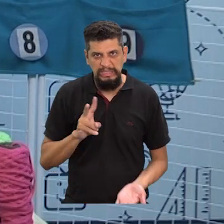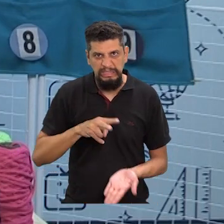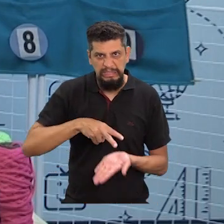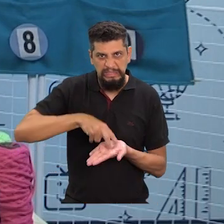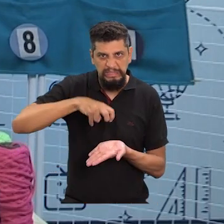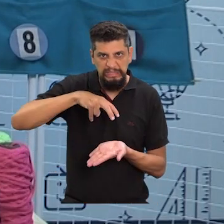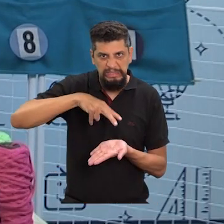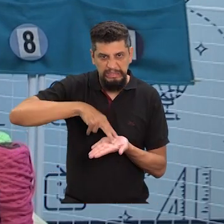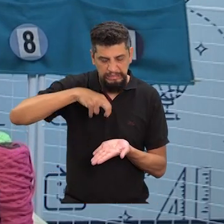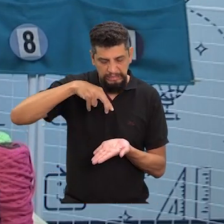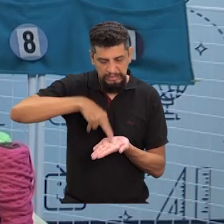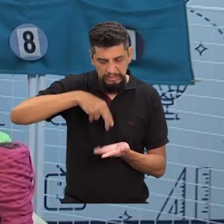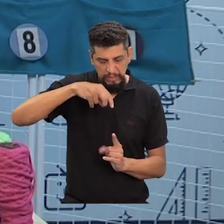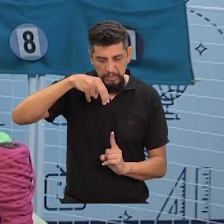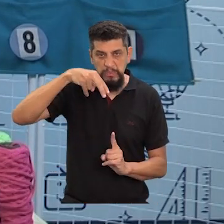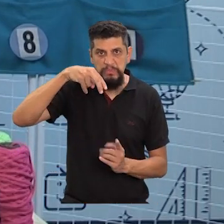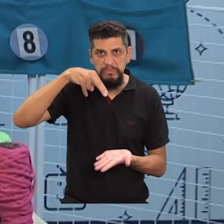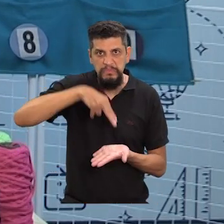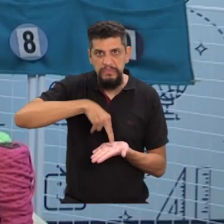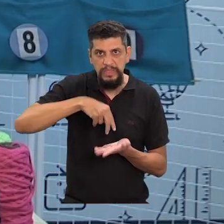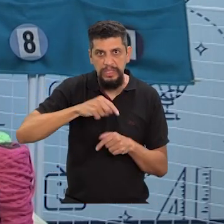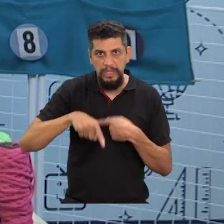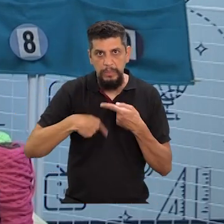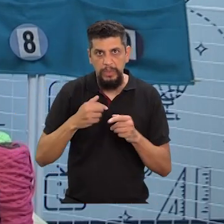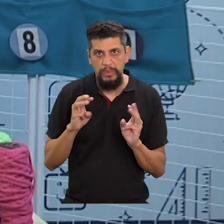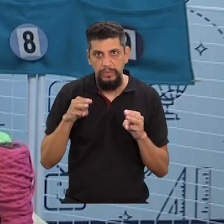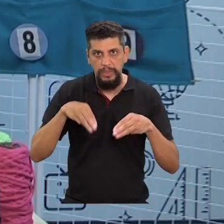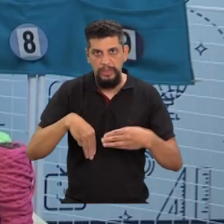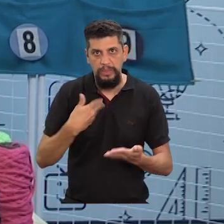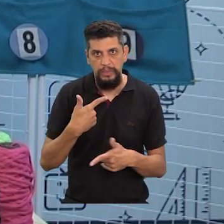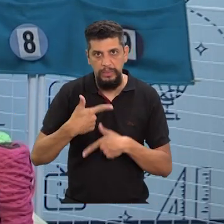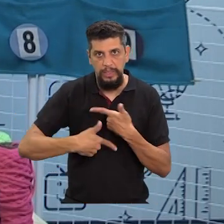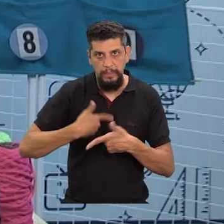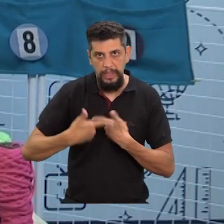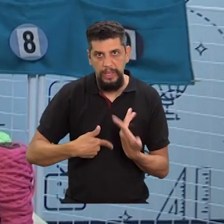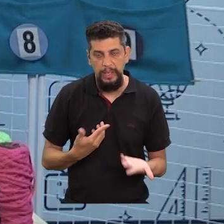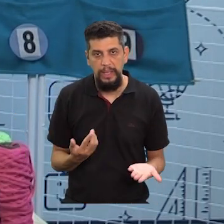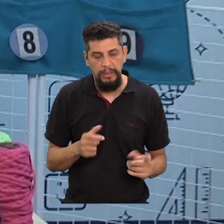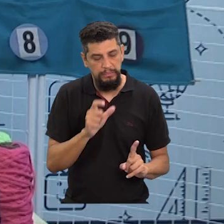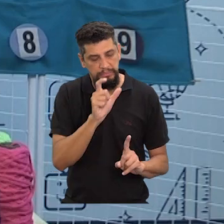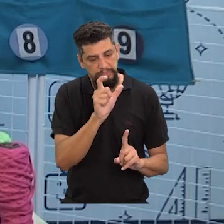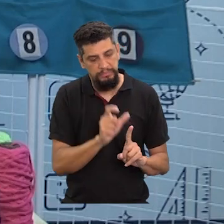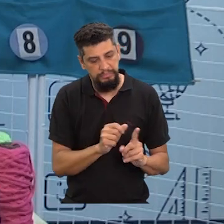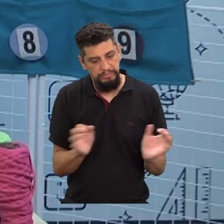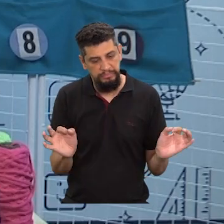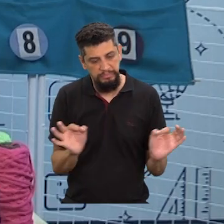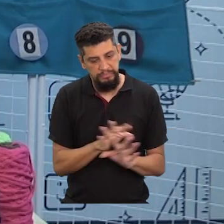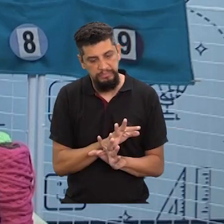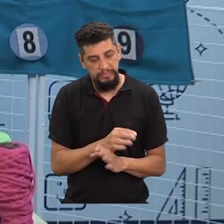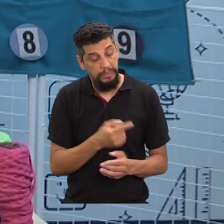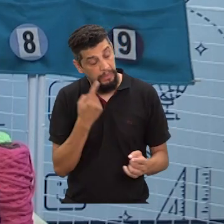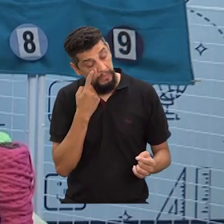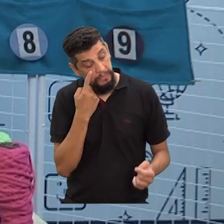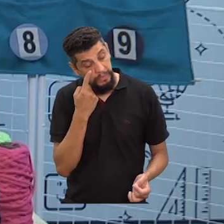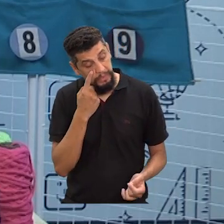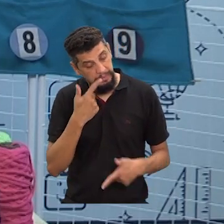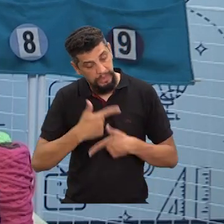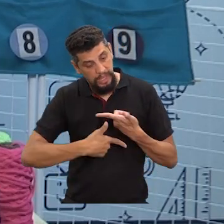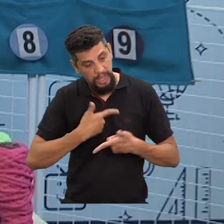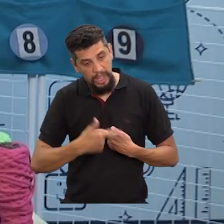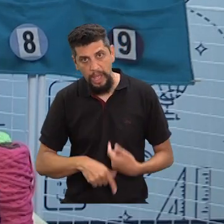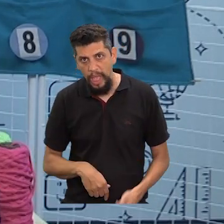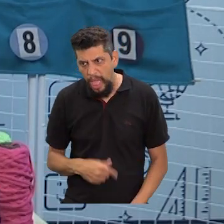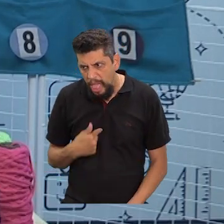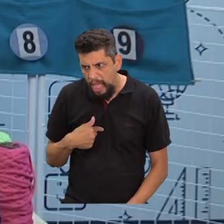deuses pisoteando os mortais. Ao final do trabalho, quando Aracne terminou, Atena foi olhar seu